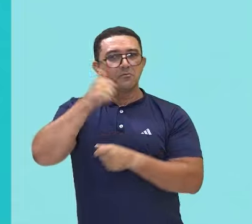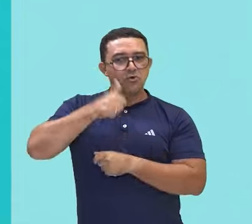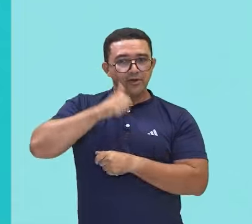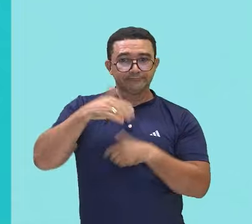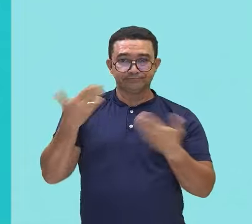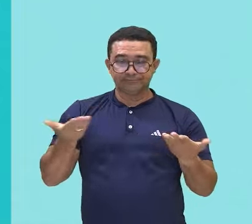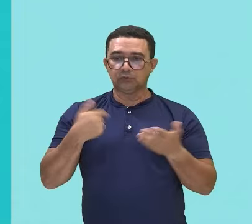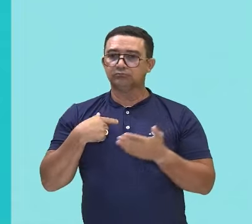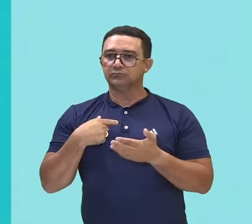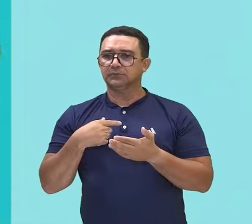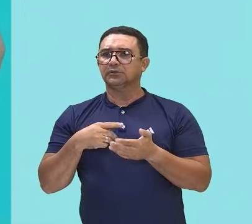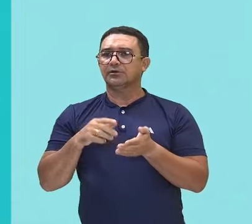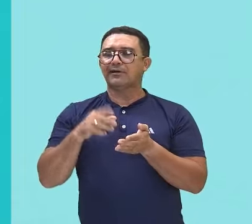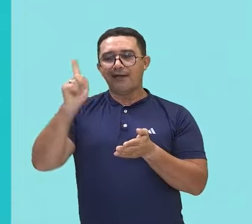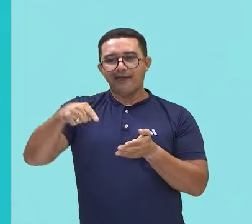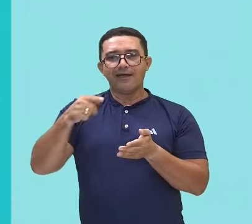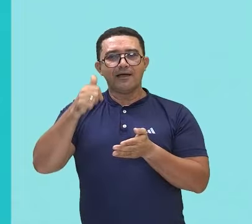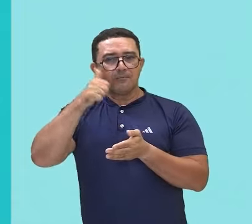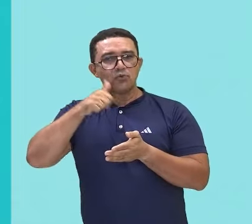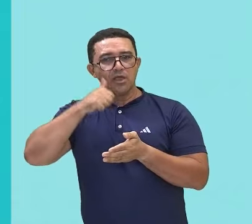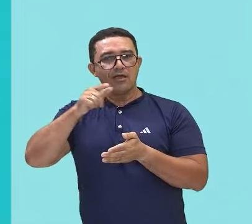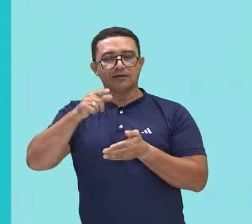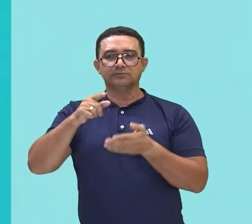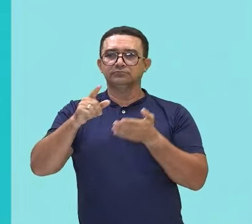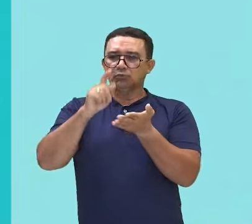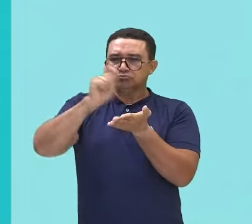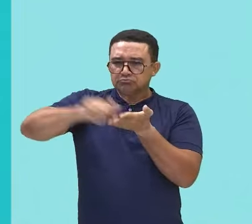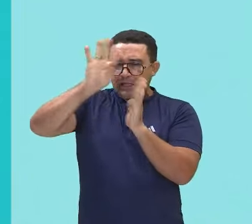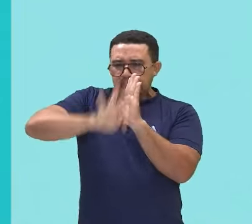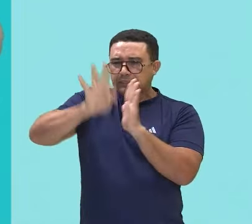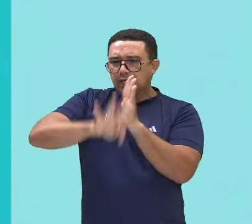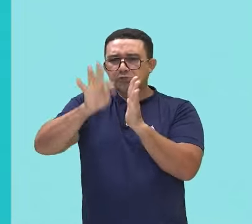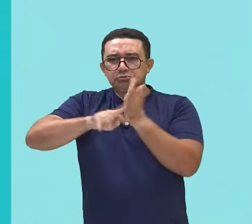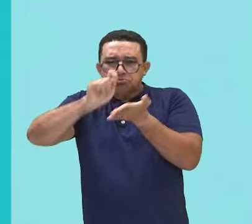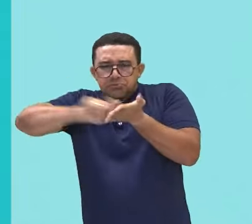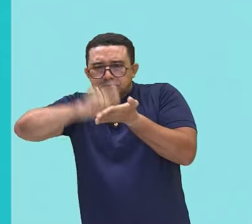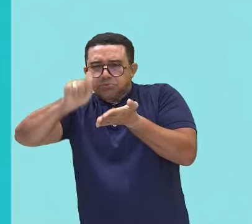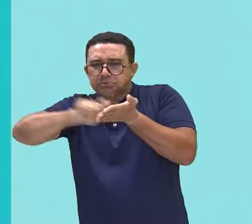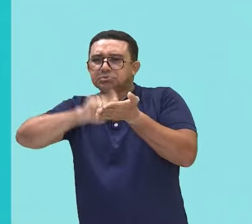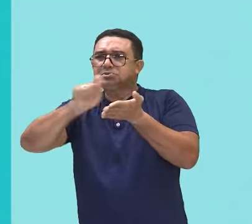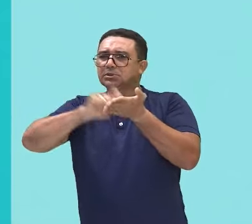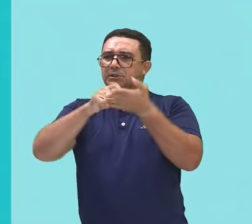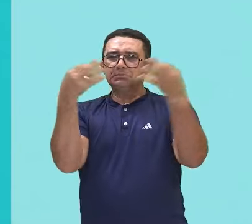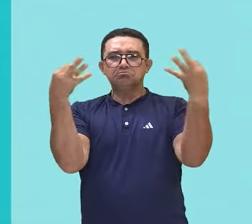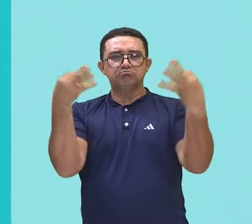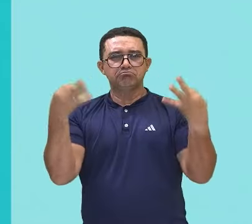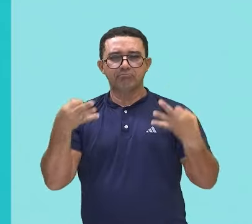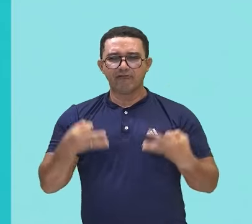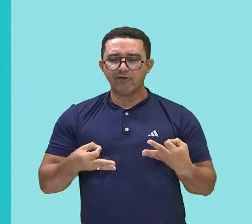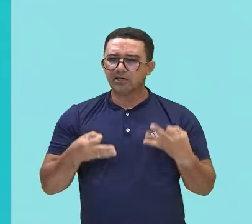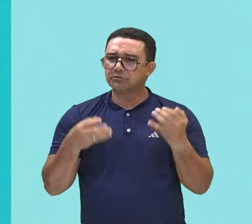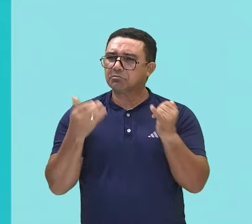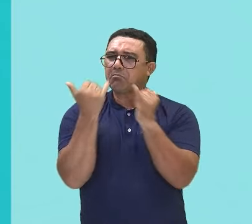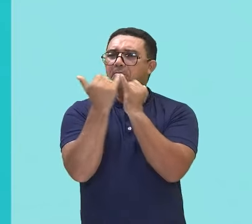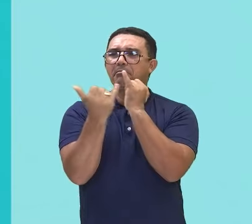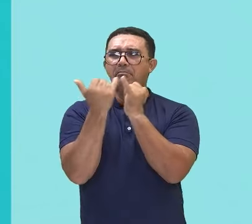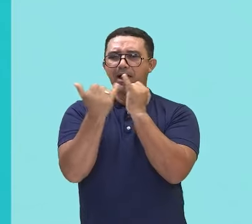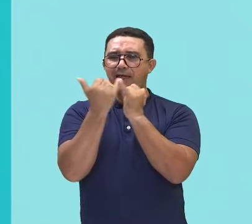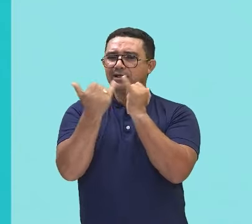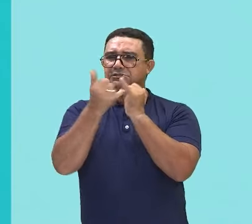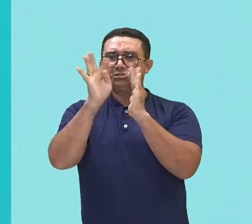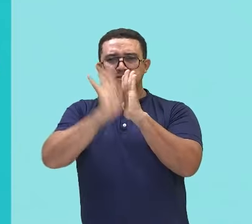ela se destaca, porque, nossa, ela faz textos tão perfeitos que chegam basicamente se parecer com os textos